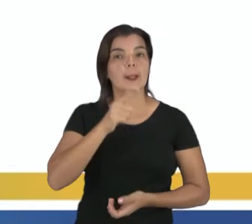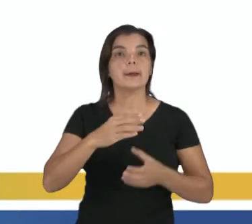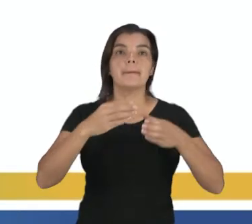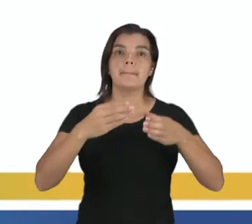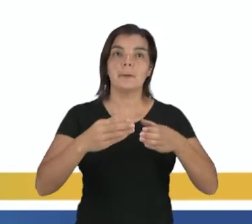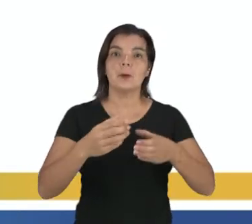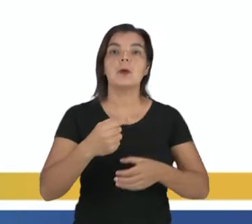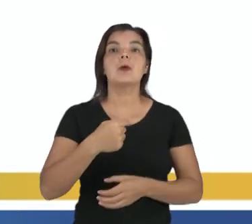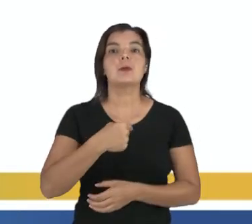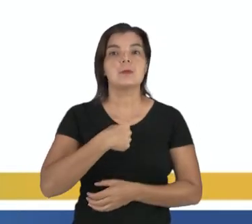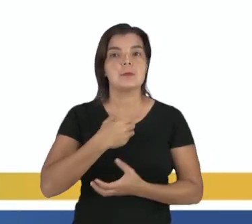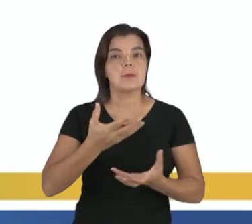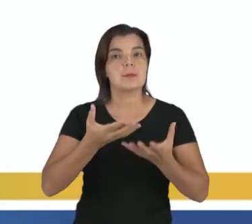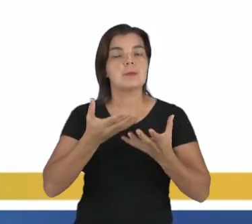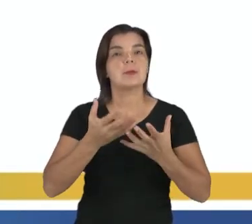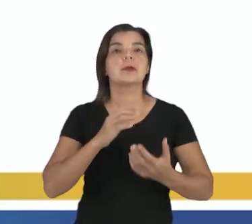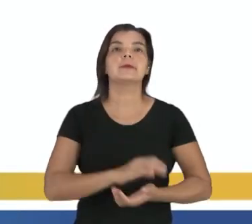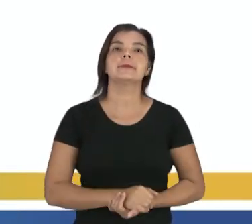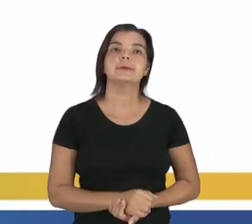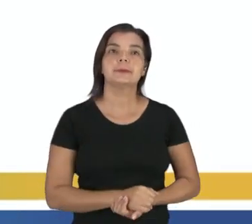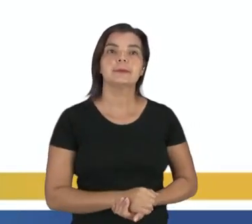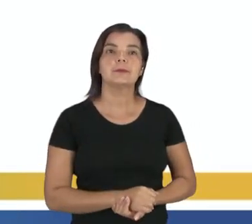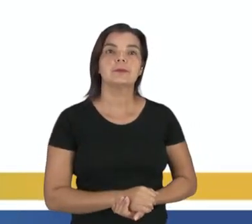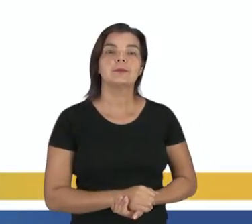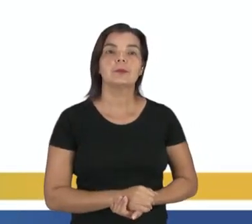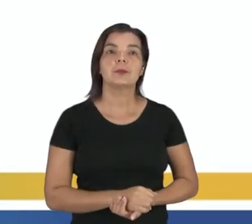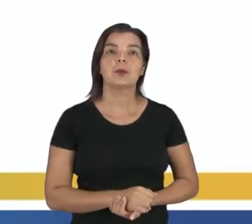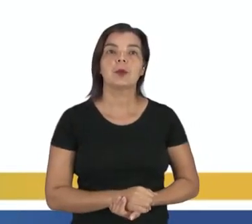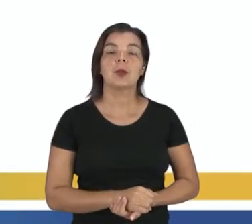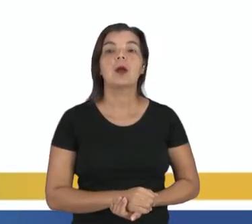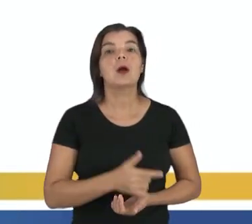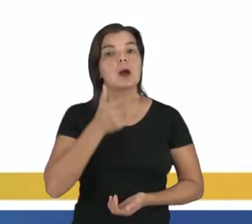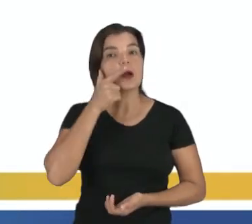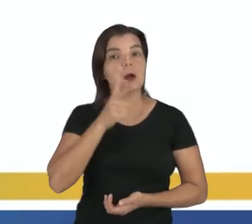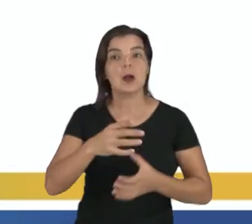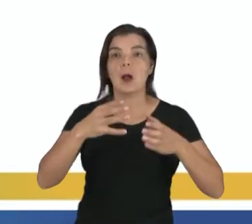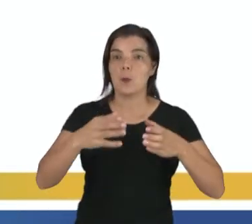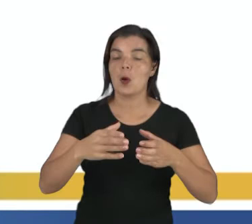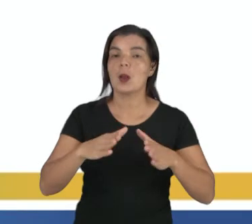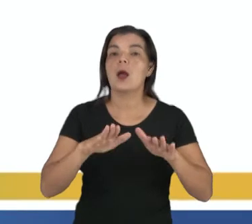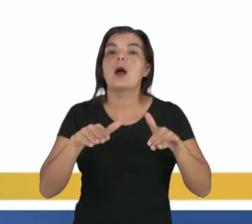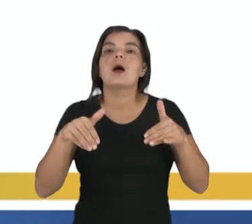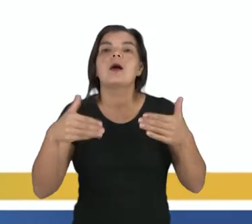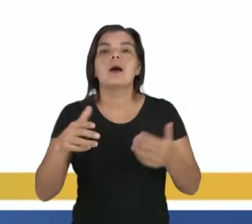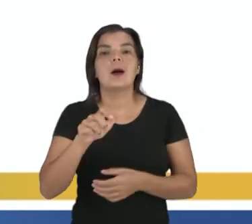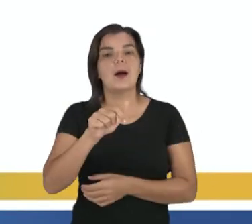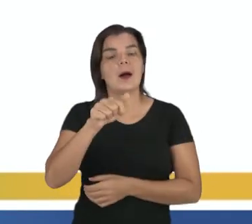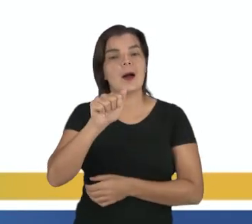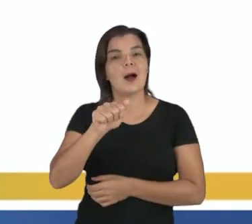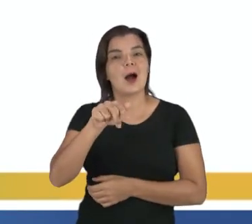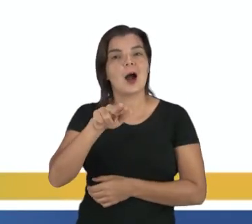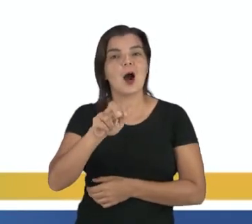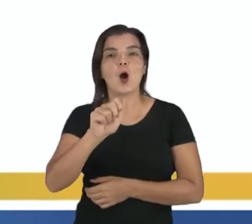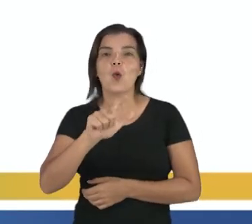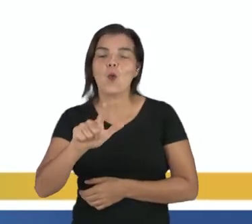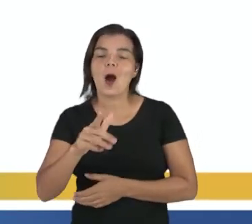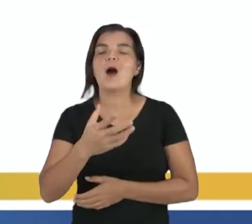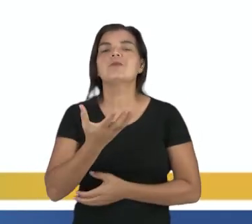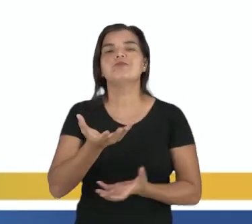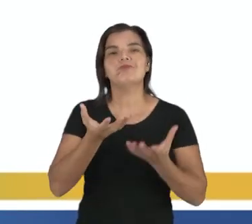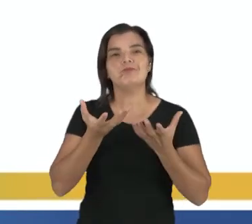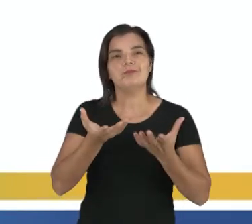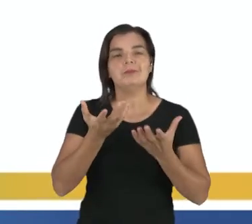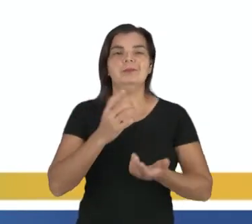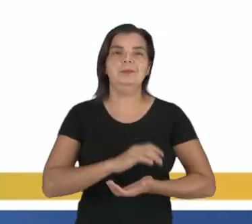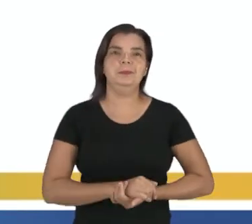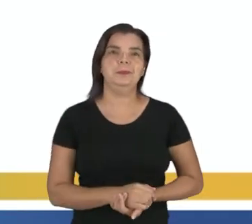bola que eu queria. Ganhei a bola a qual eu queria. Observem, gente, a primeira frase. Ganhei a bola que eu